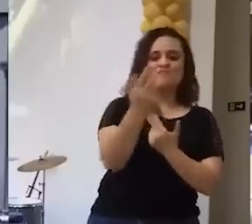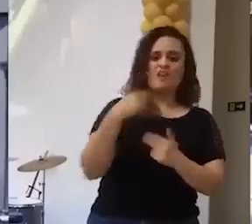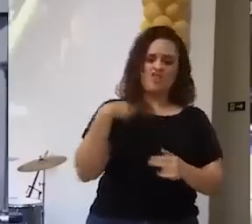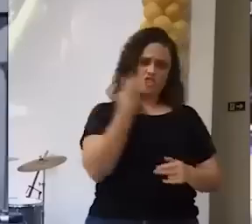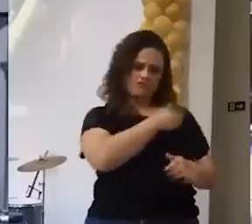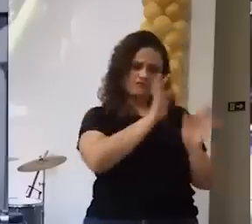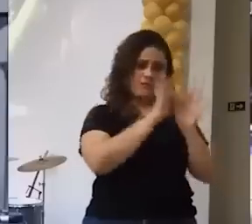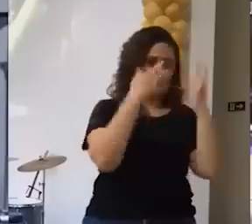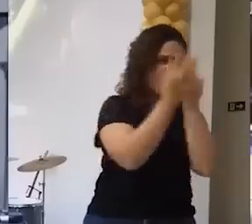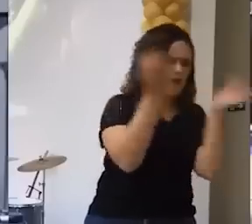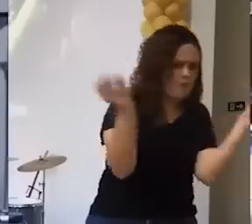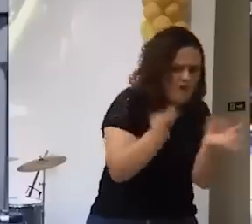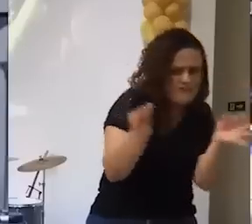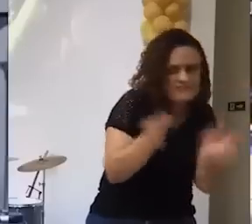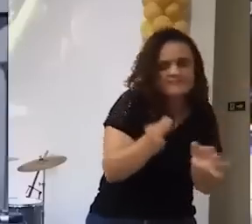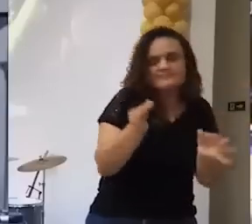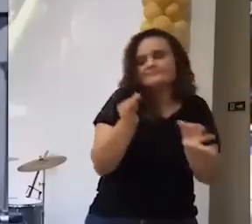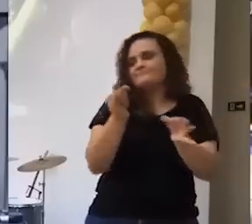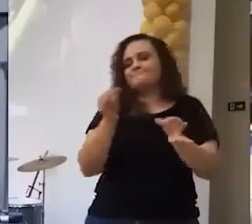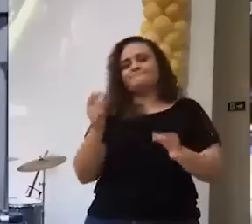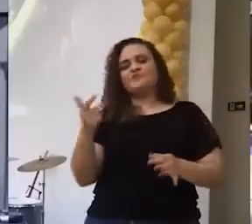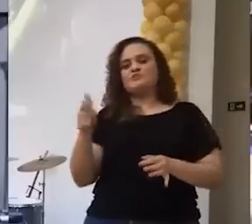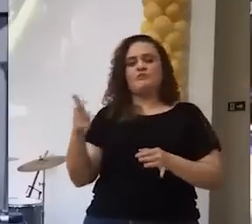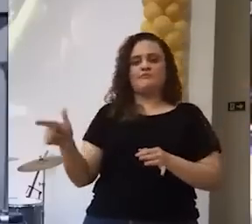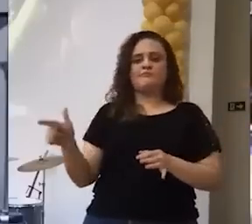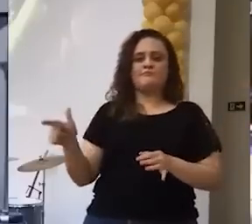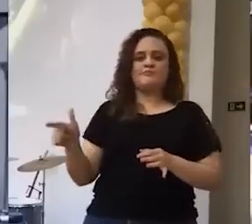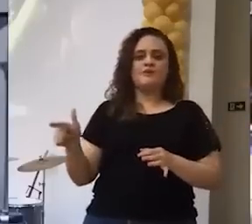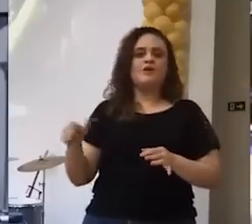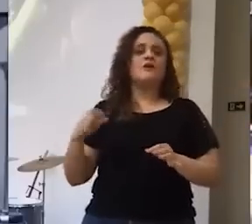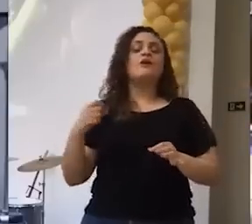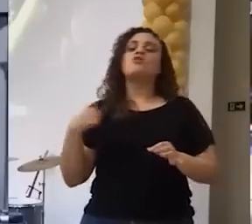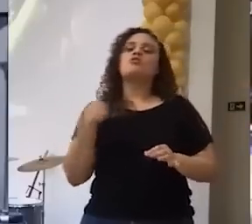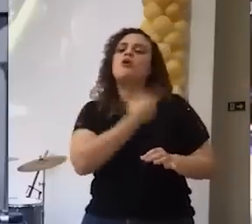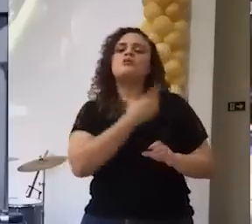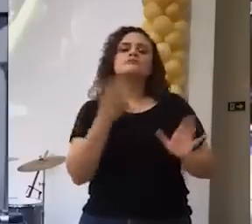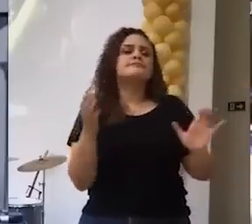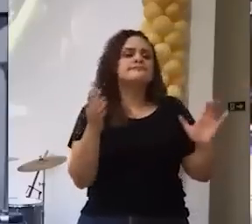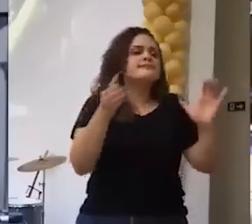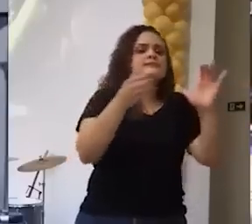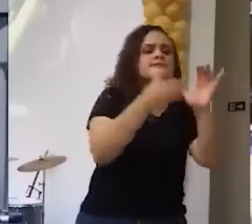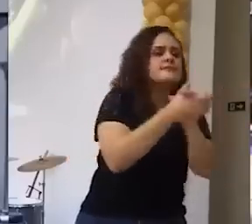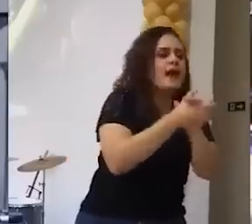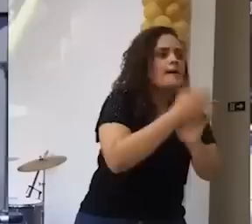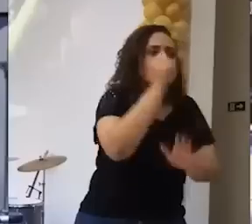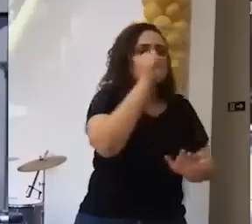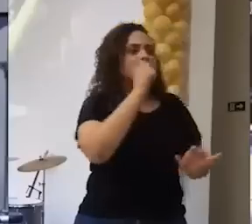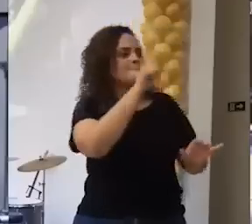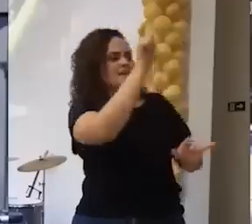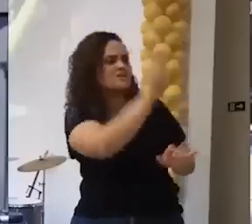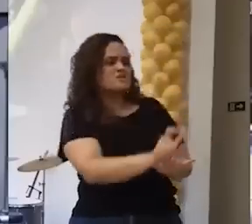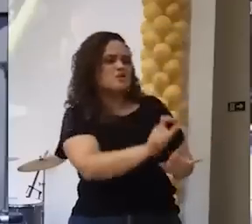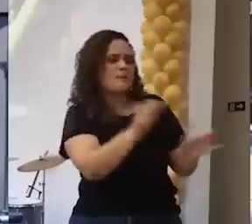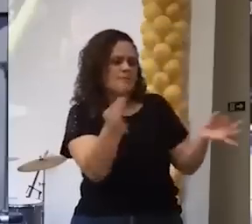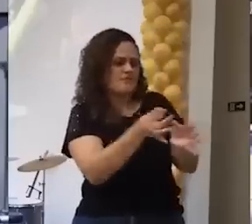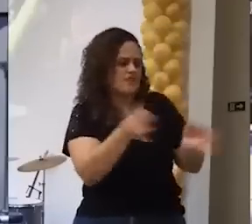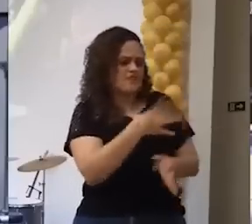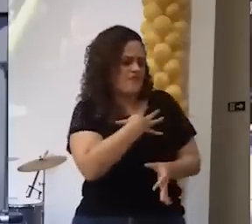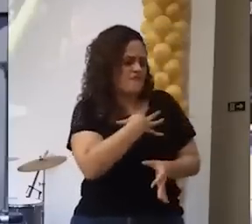perfeita. Nós não nos casamos com a pessoa perfeita. Nós não temos filhos